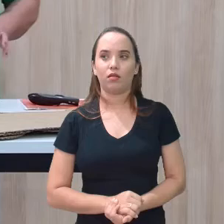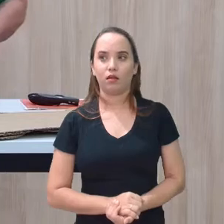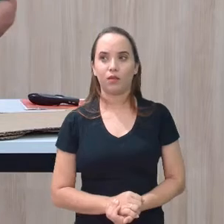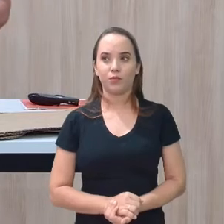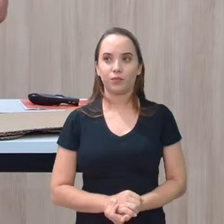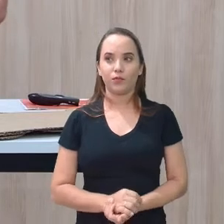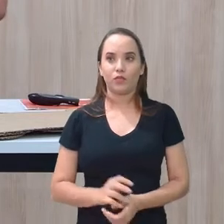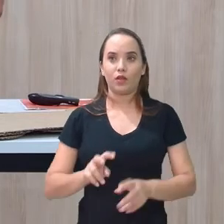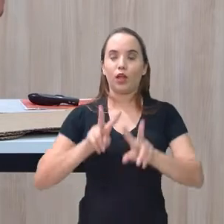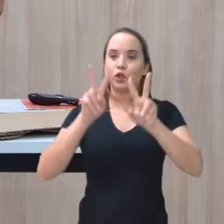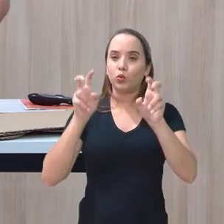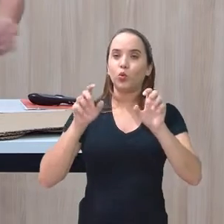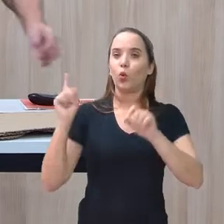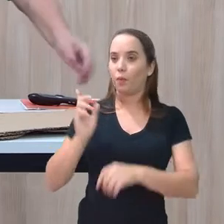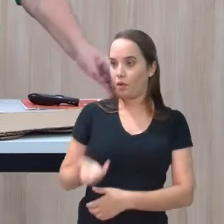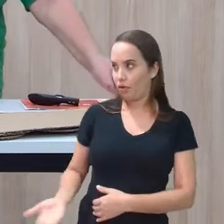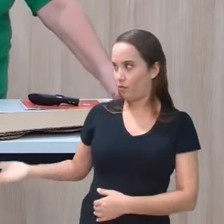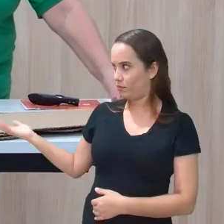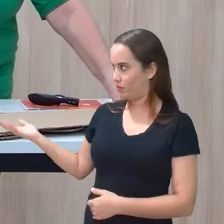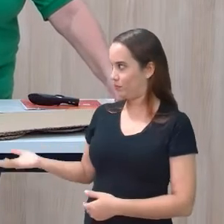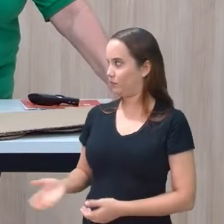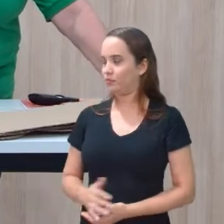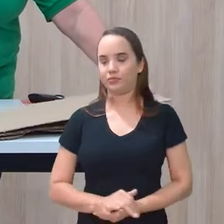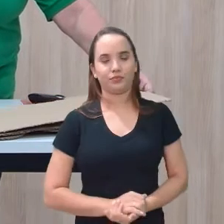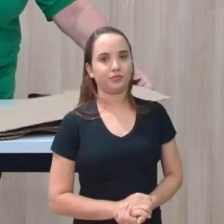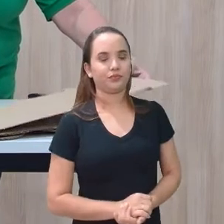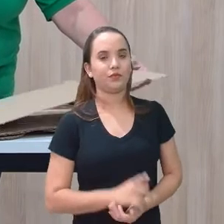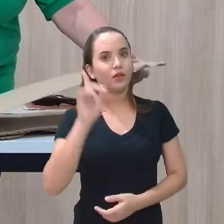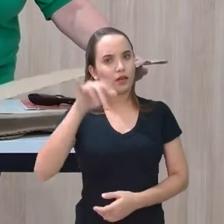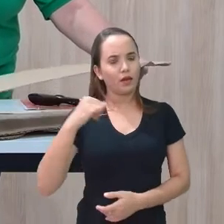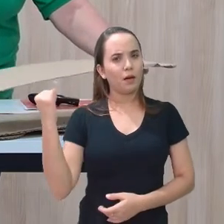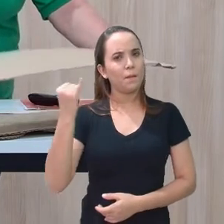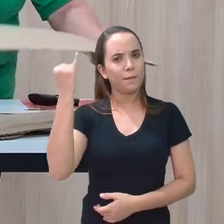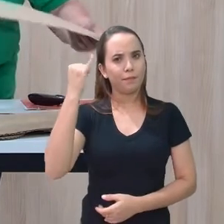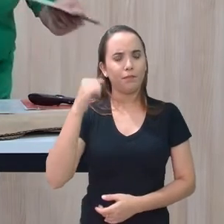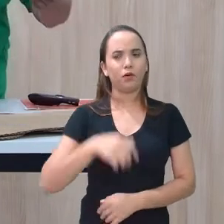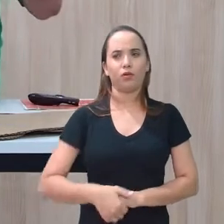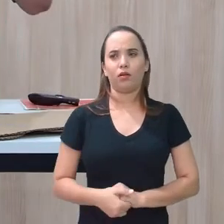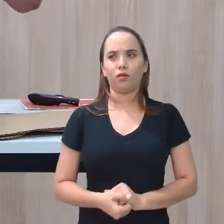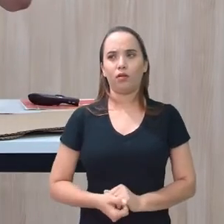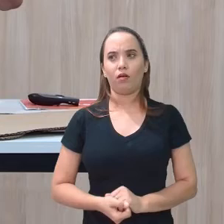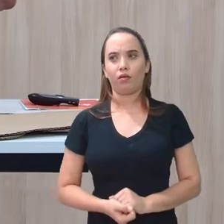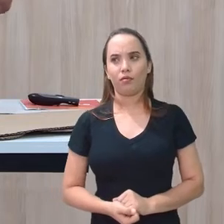questão aí dessa mão na massa. Então, é importante que vocês,